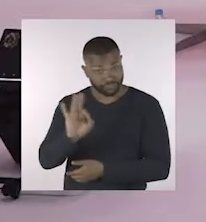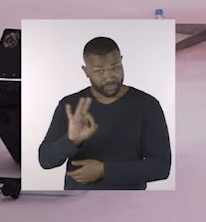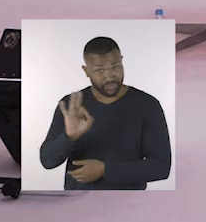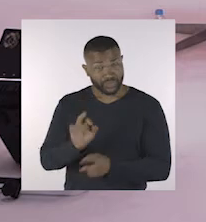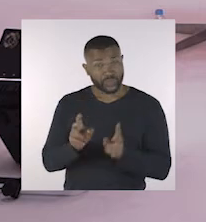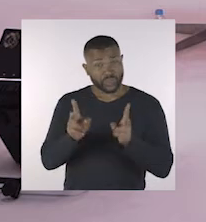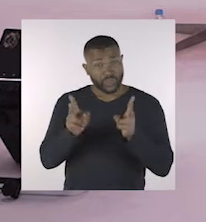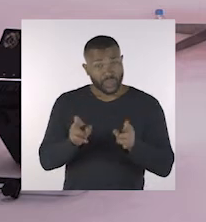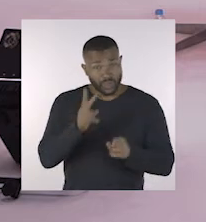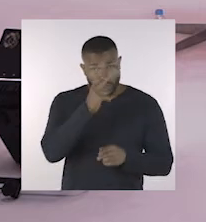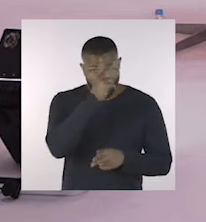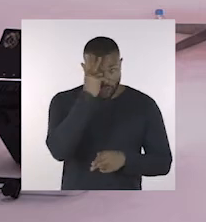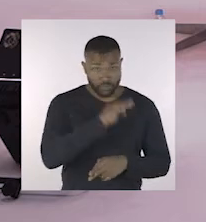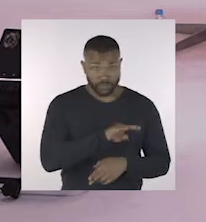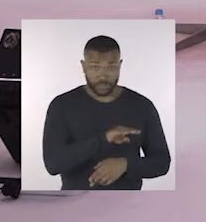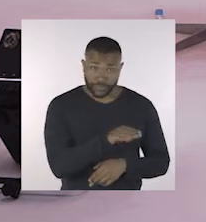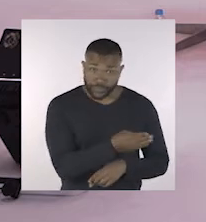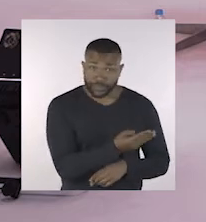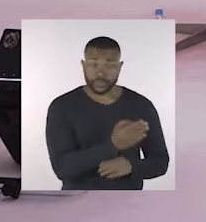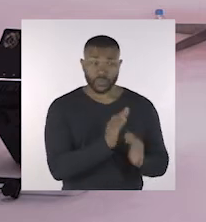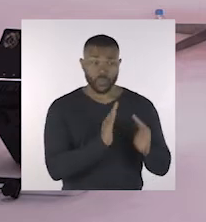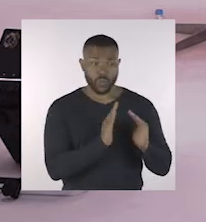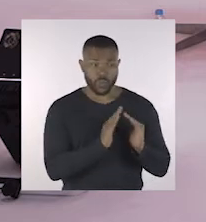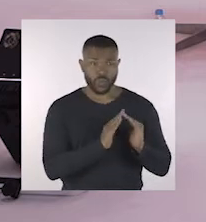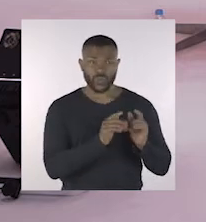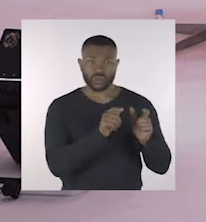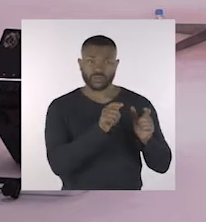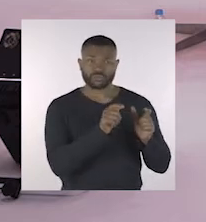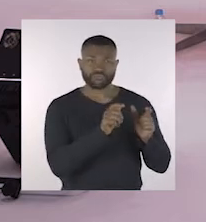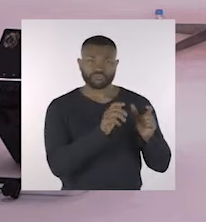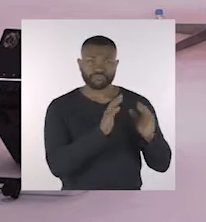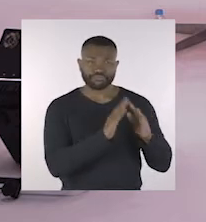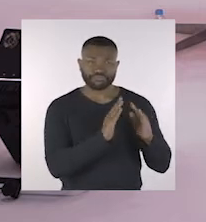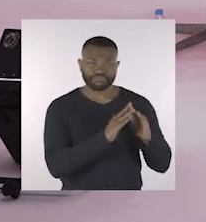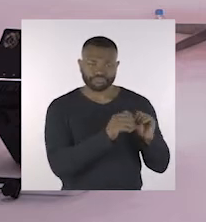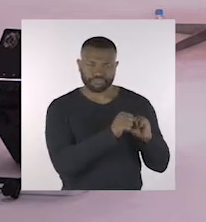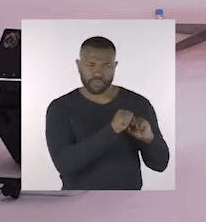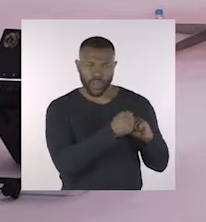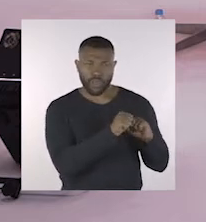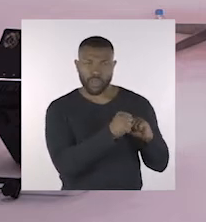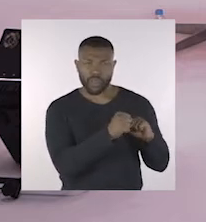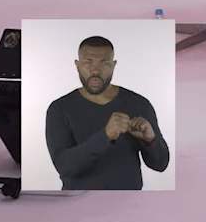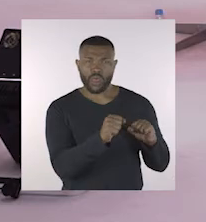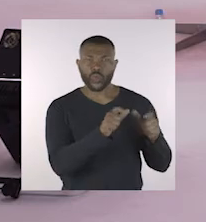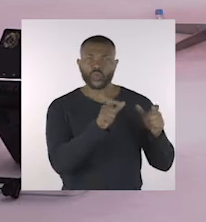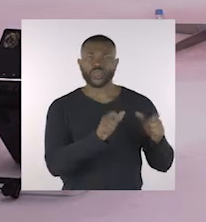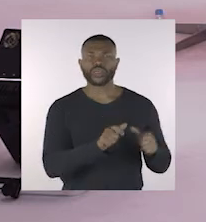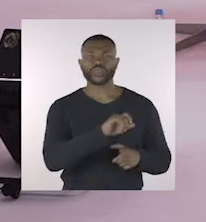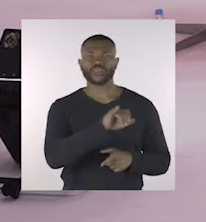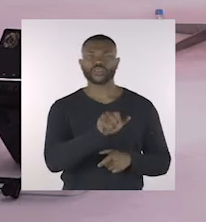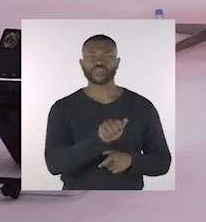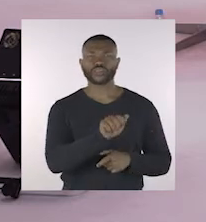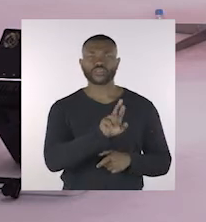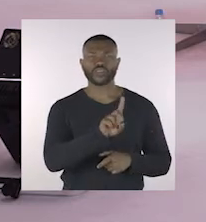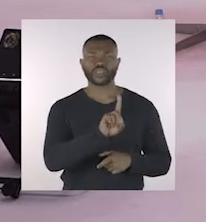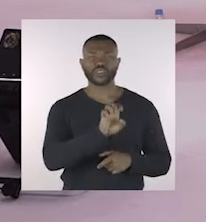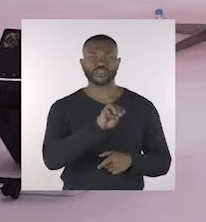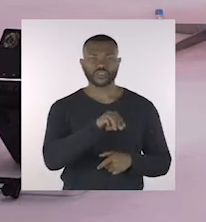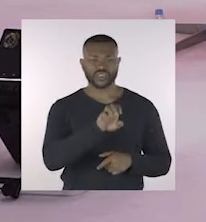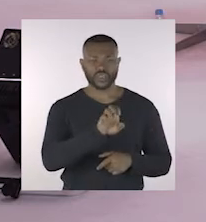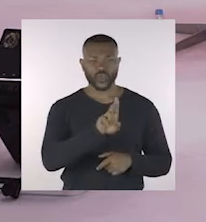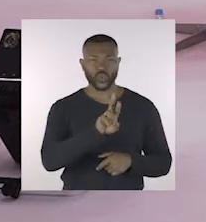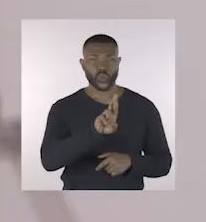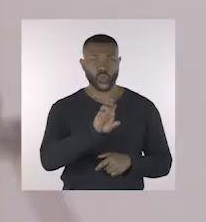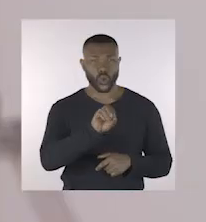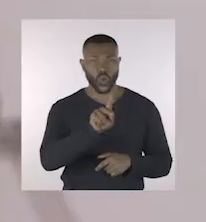a mesma porcentagem de IPTU que um bilionário que mora numa casa de ali no Jardim Europa